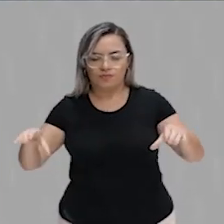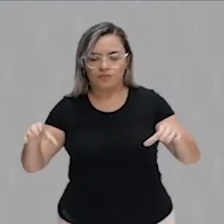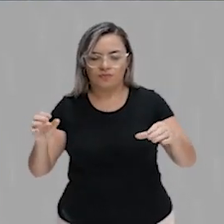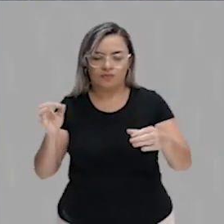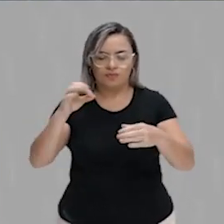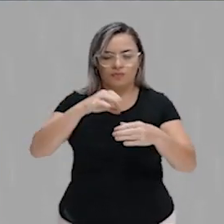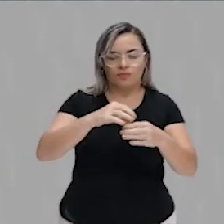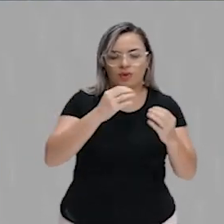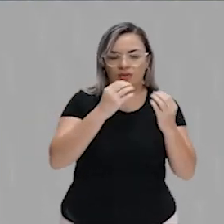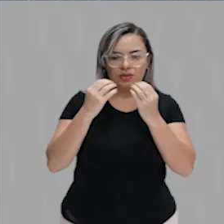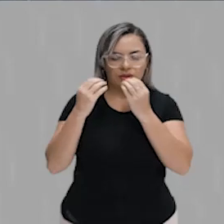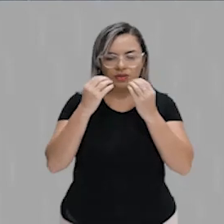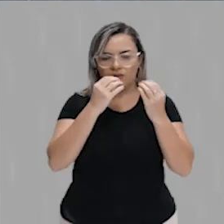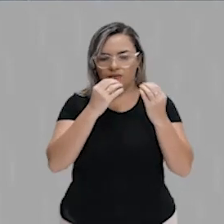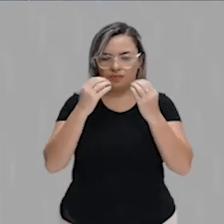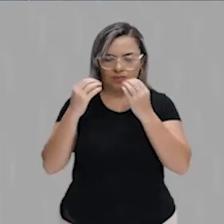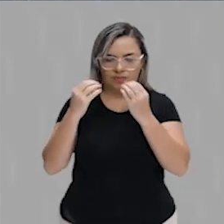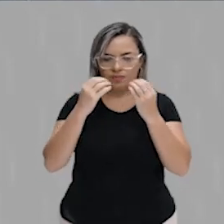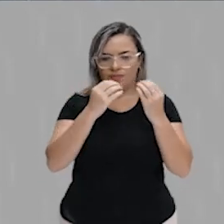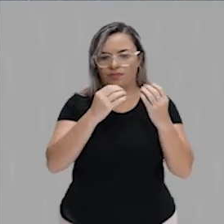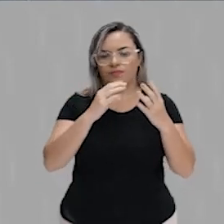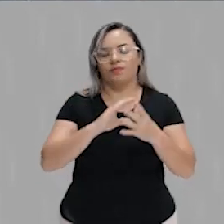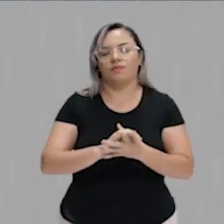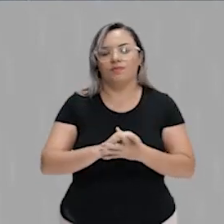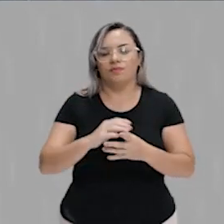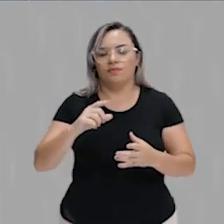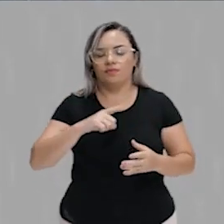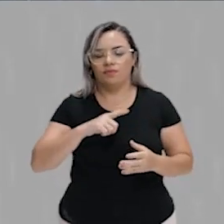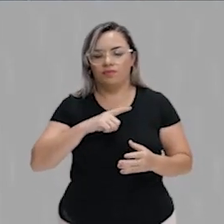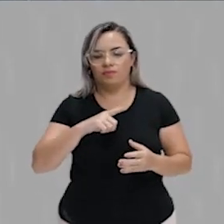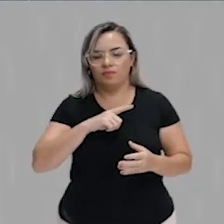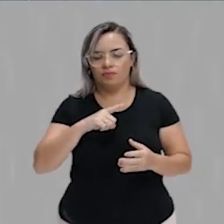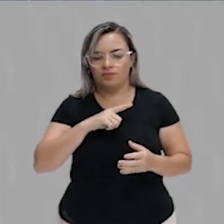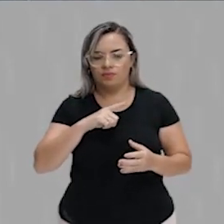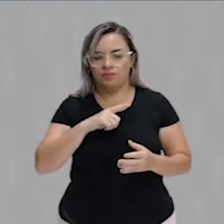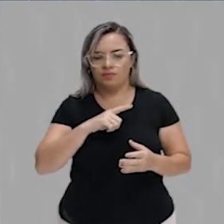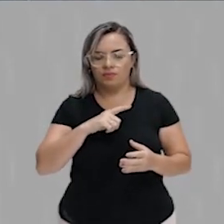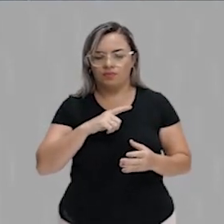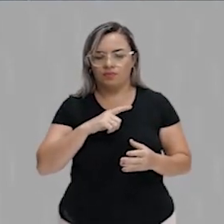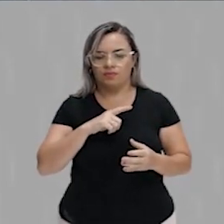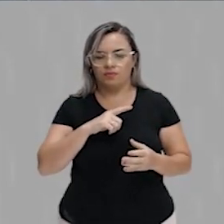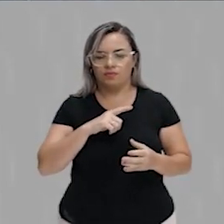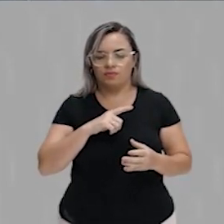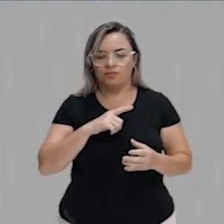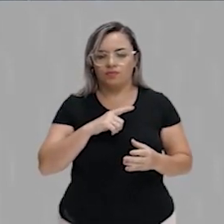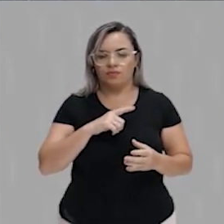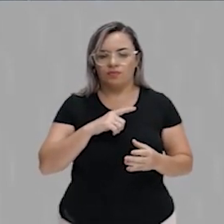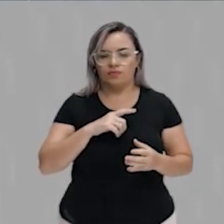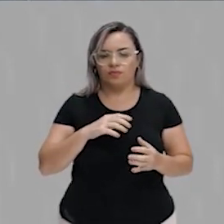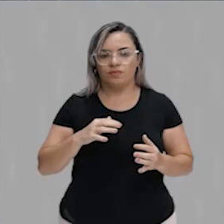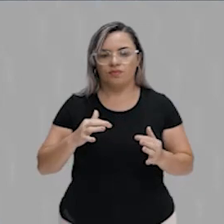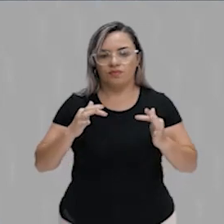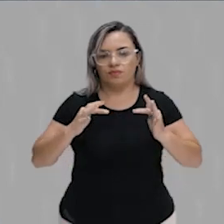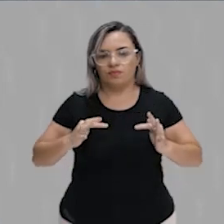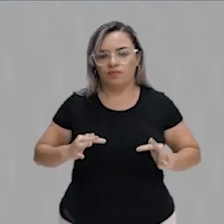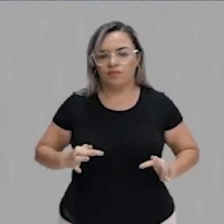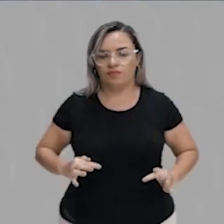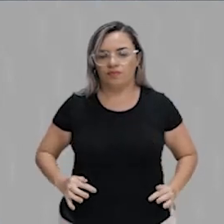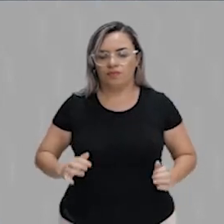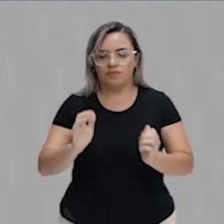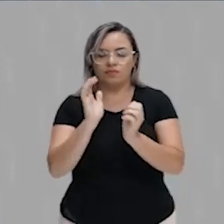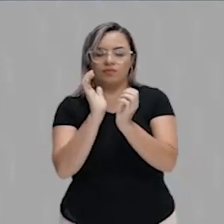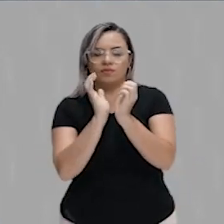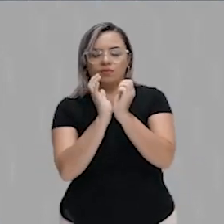um defensivo agrícola que tenha esse fito-hormônio aqui, o que vai acontecer? Ele vai